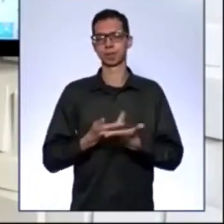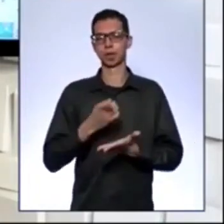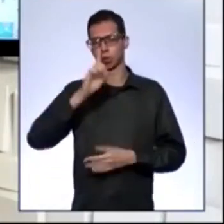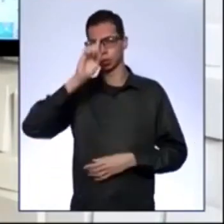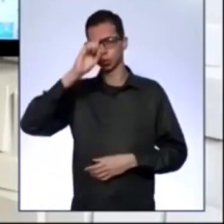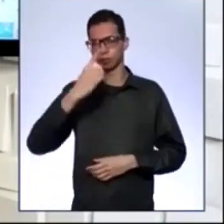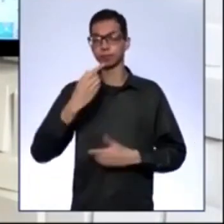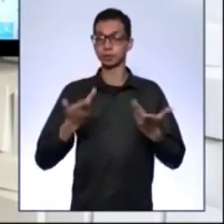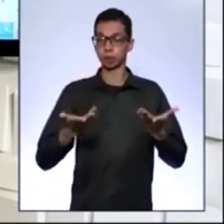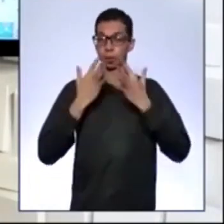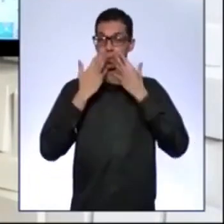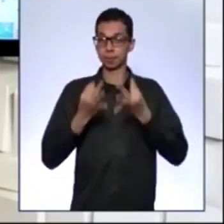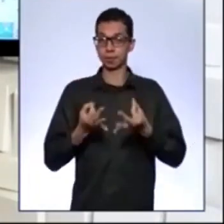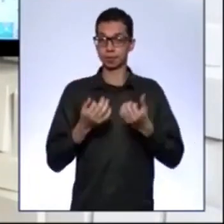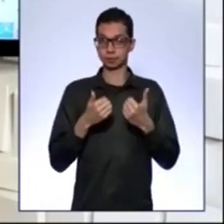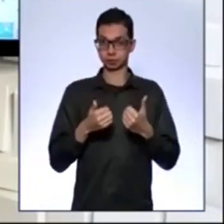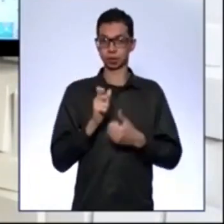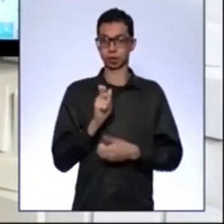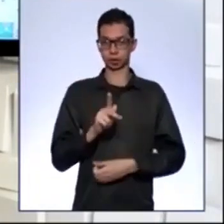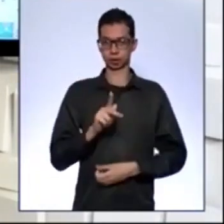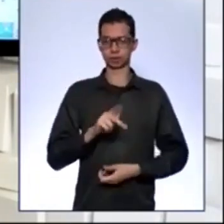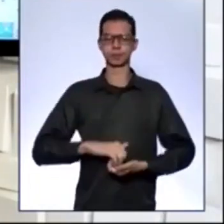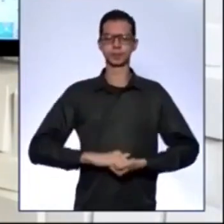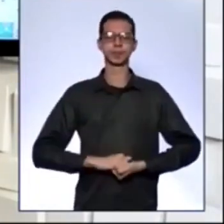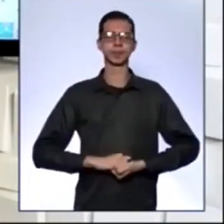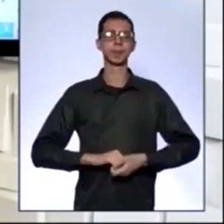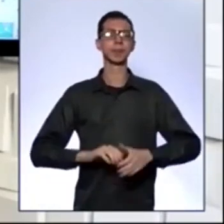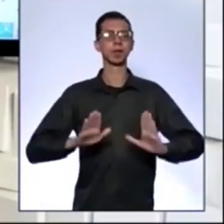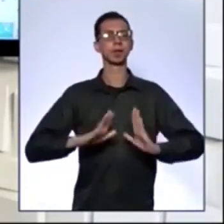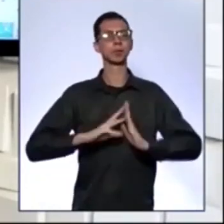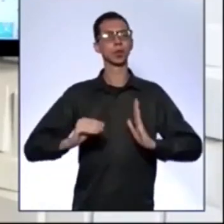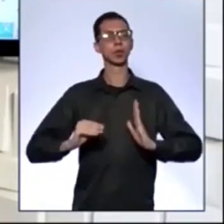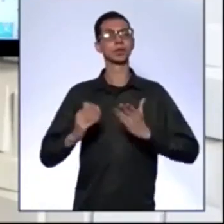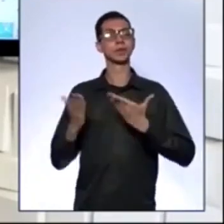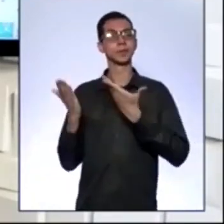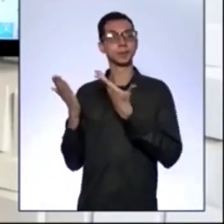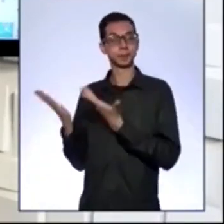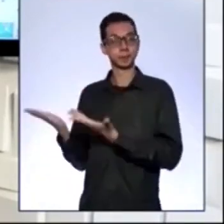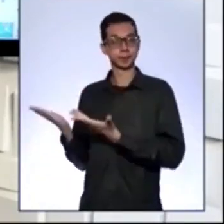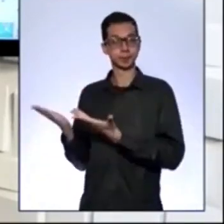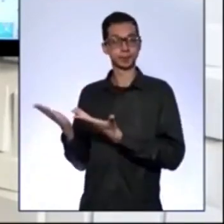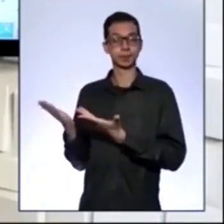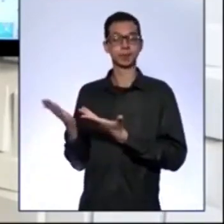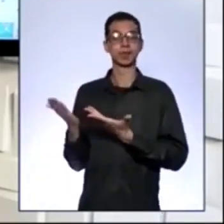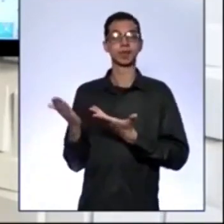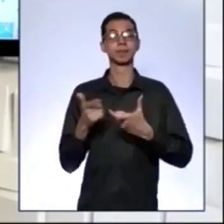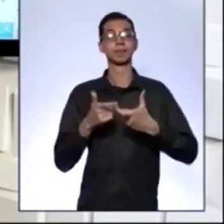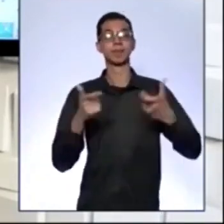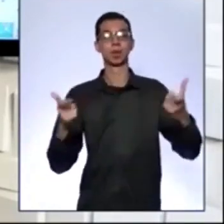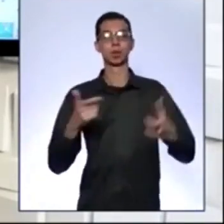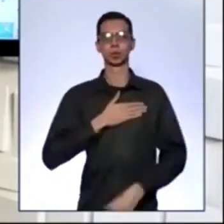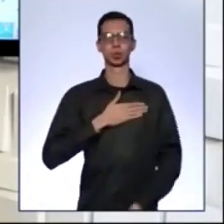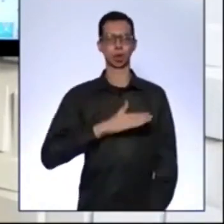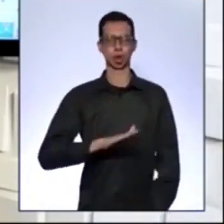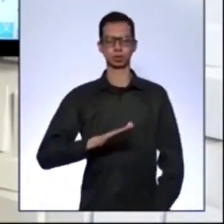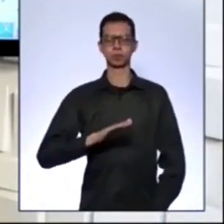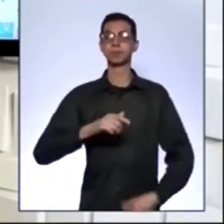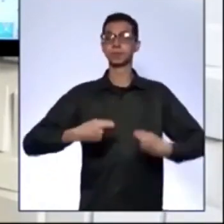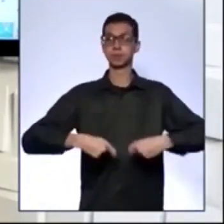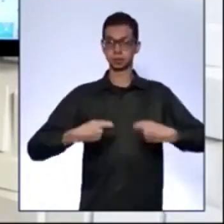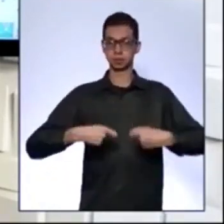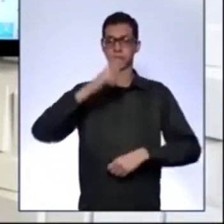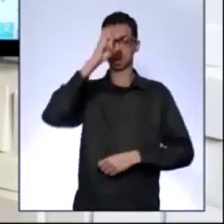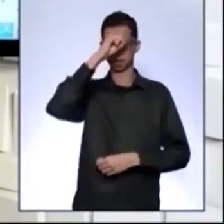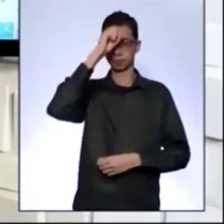se presta atenção tudo bem mas esse modelinho aqui gente a galera não é muito fã não mas tem que aprender